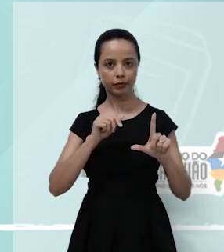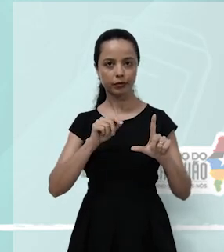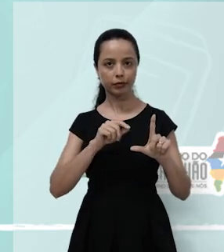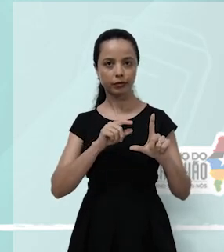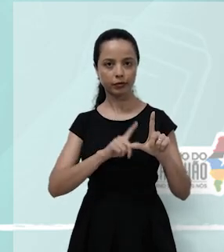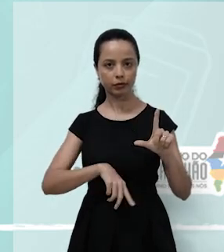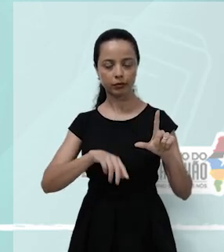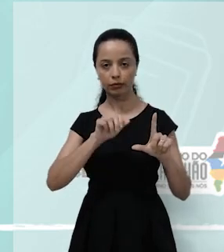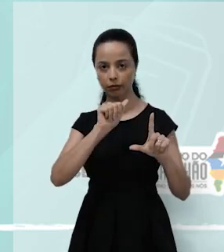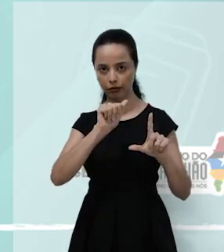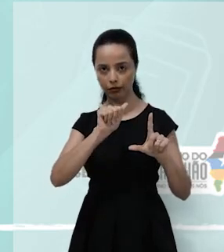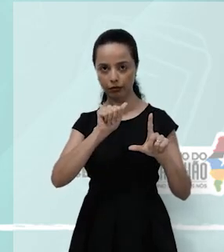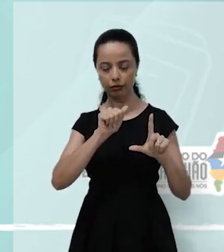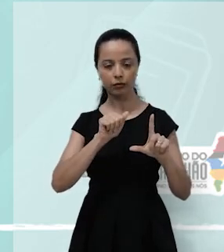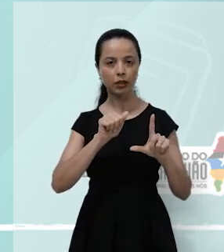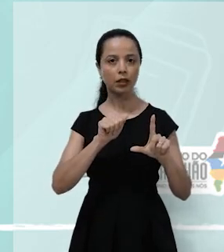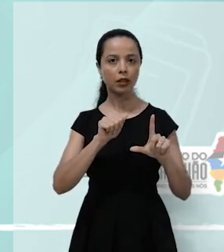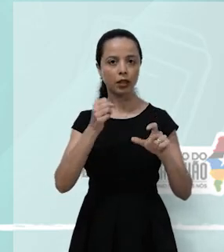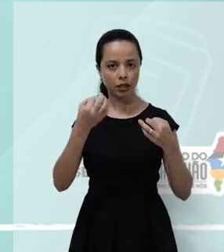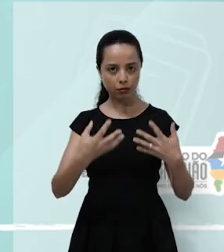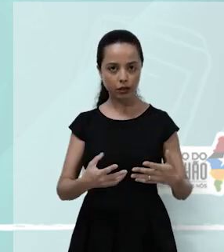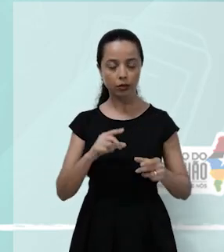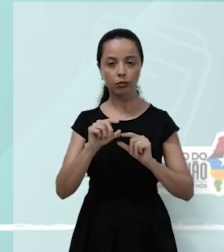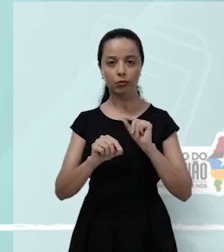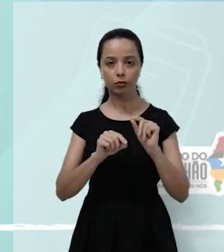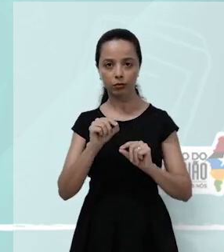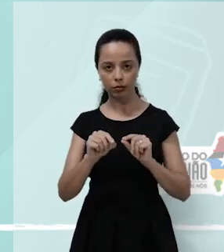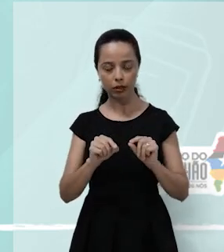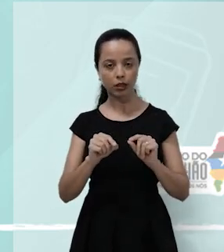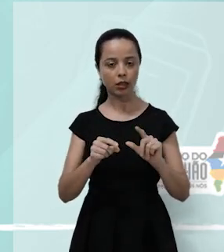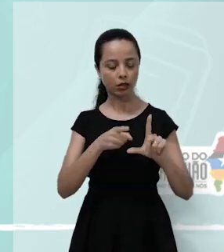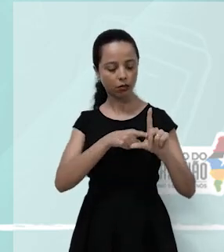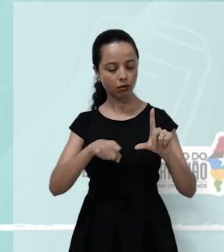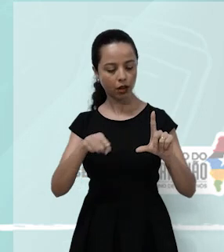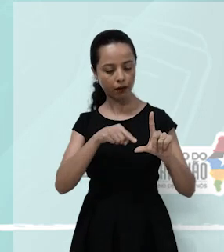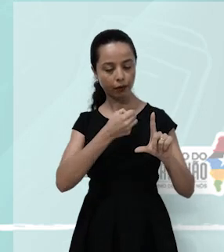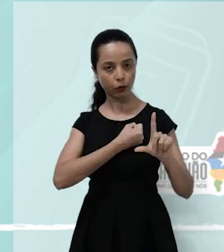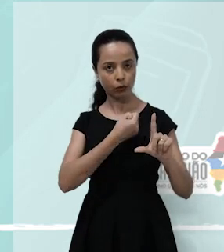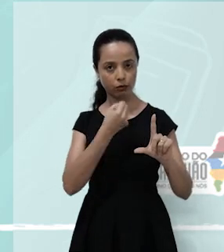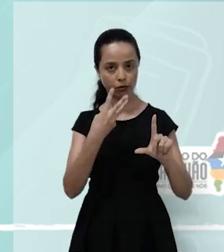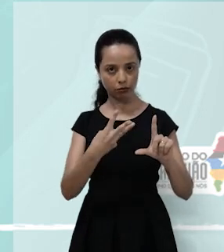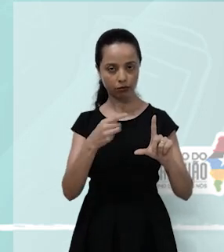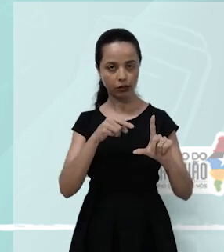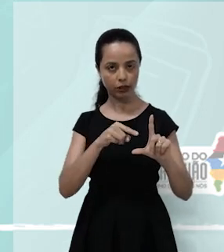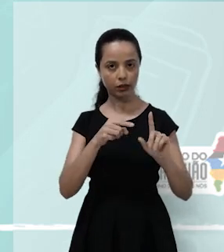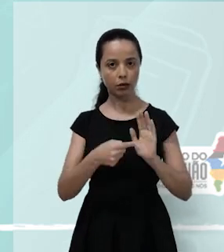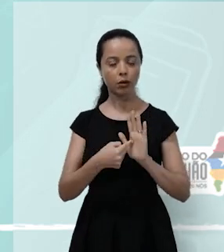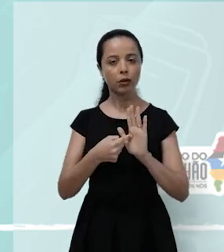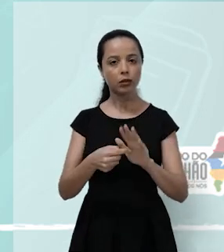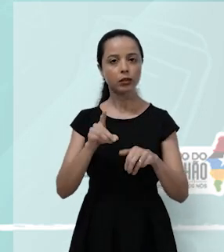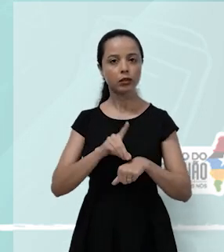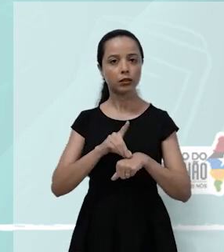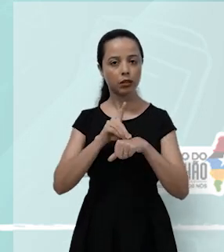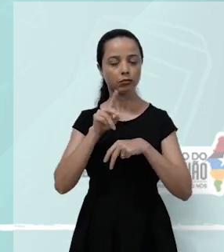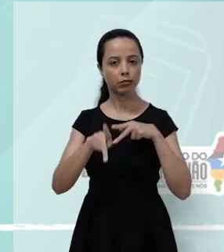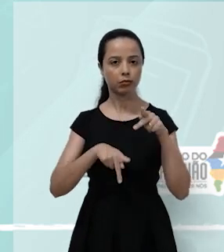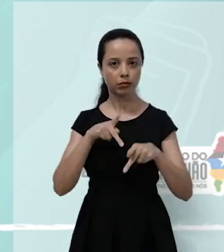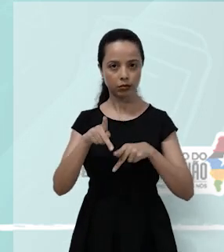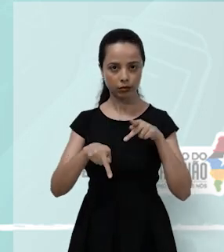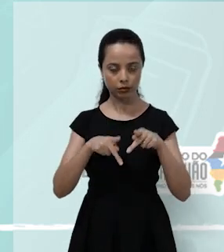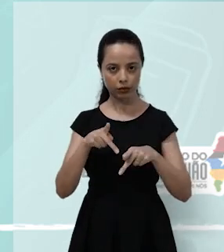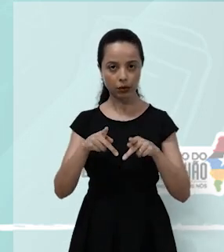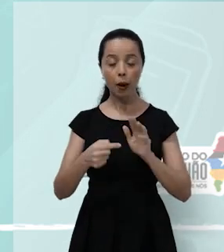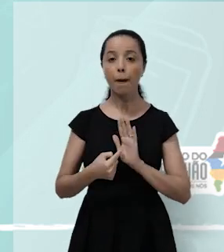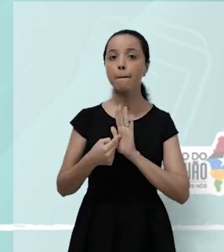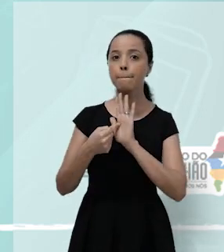Sabendo que o gráfico 3, esse gráfico aqui, representa a densidade populacional, indique